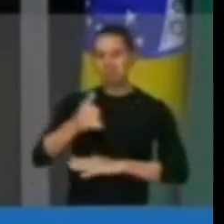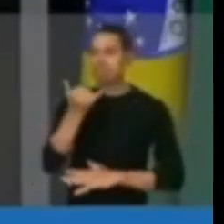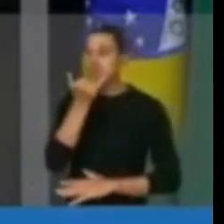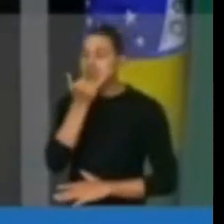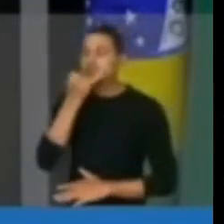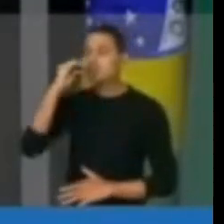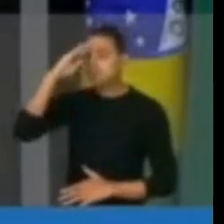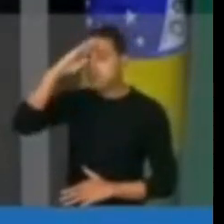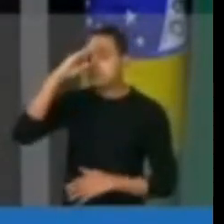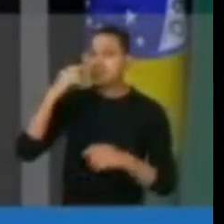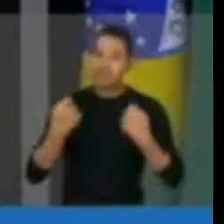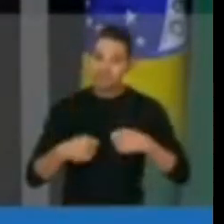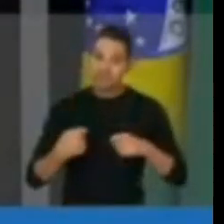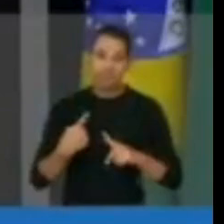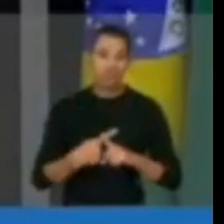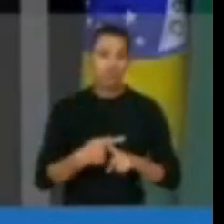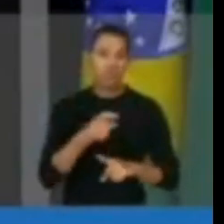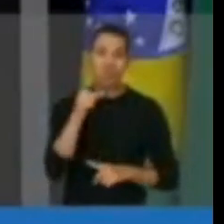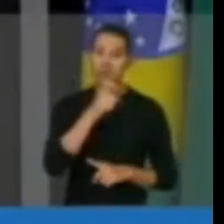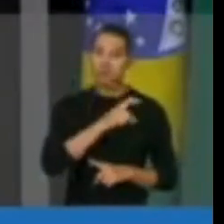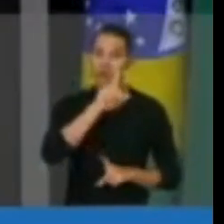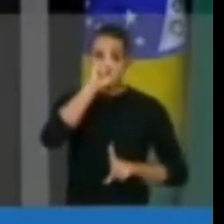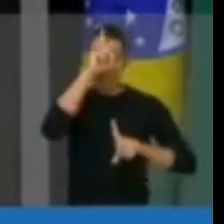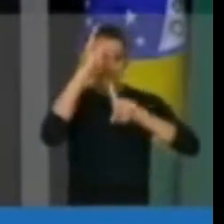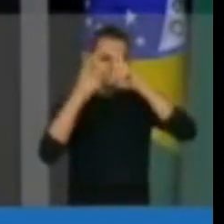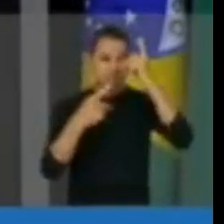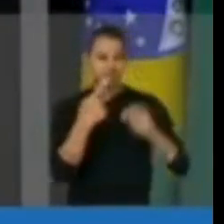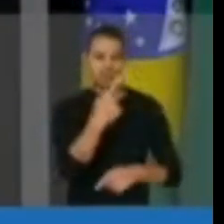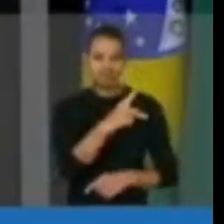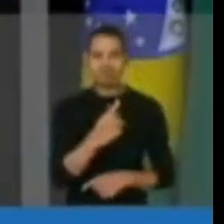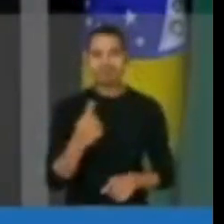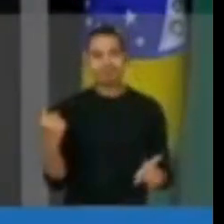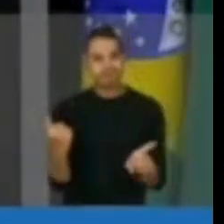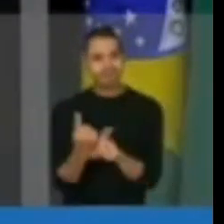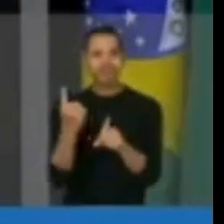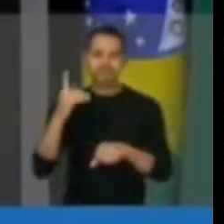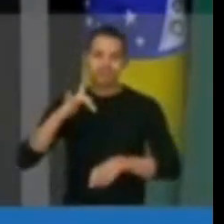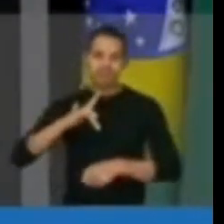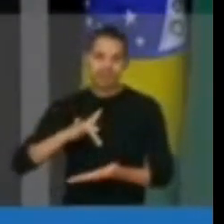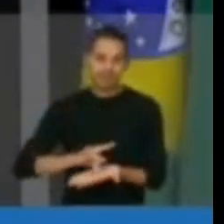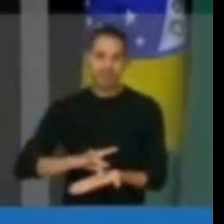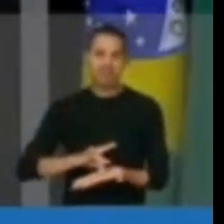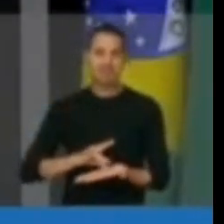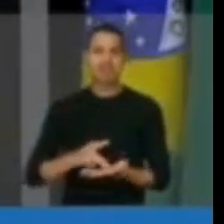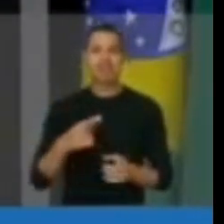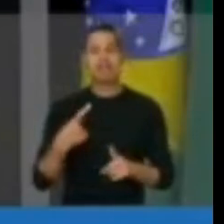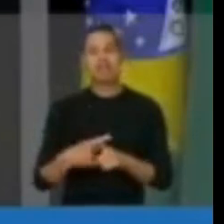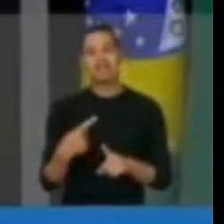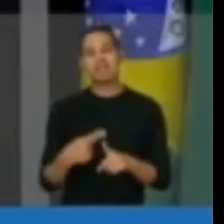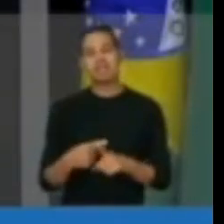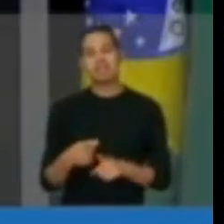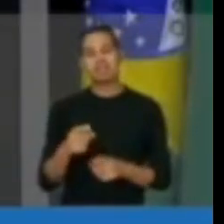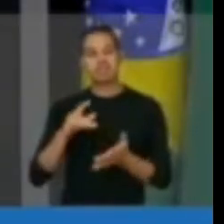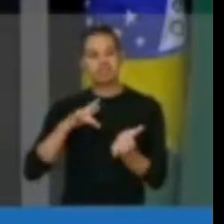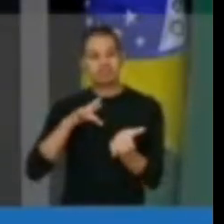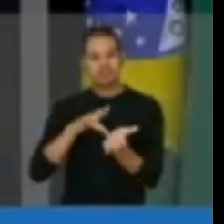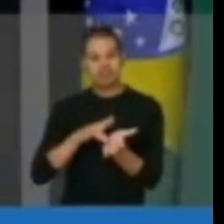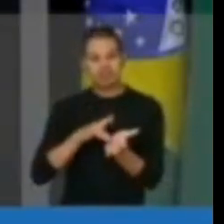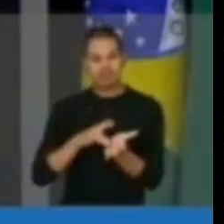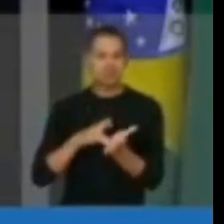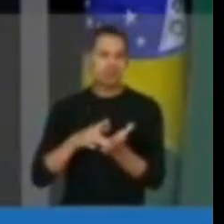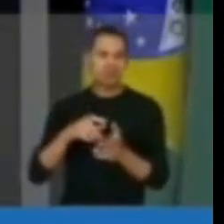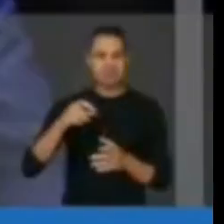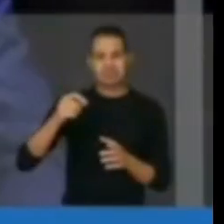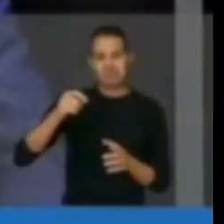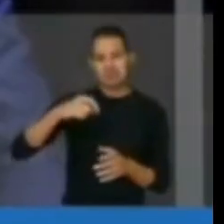Porque mais uma narrativa foi derrubada depois de importunação da Baleia, da falsificação do Zé Gotinha